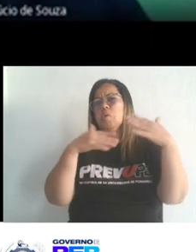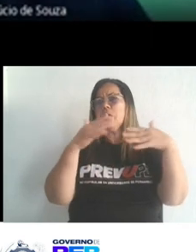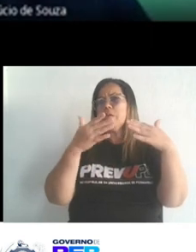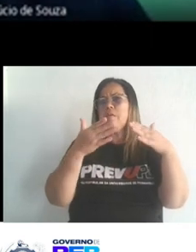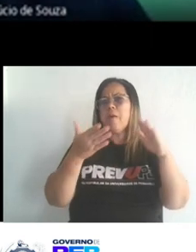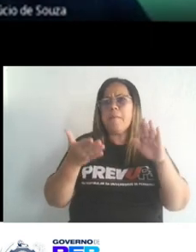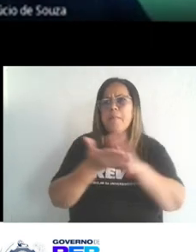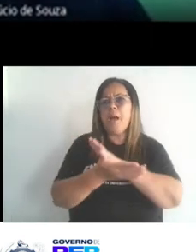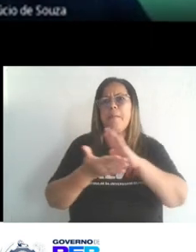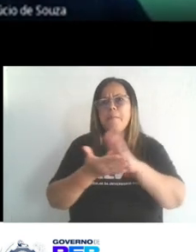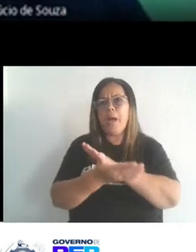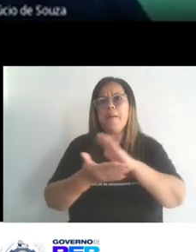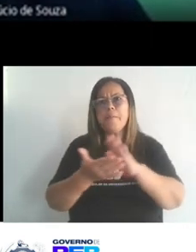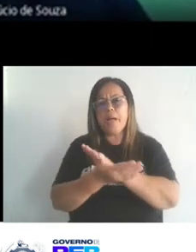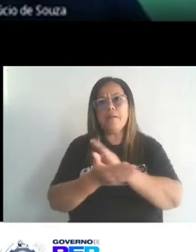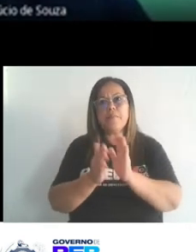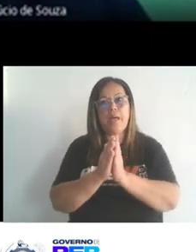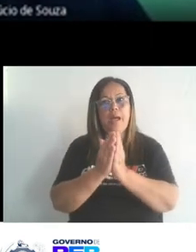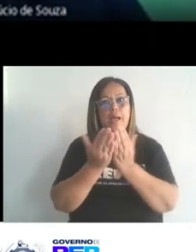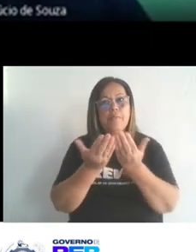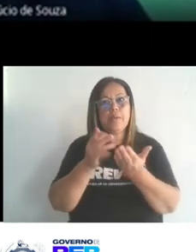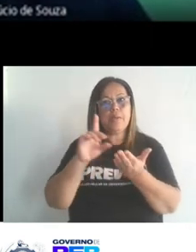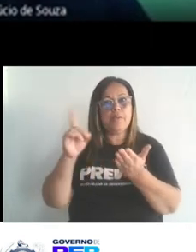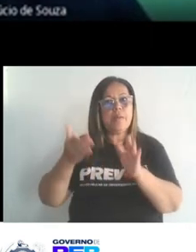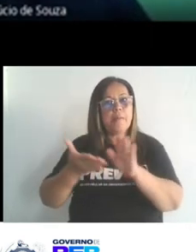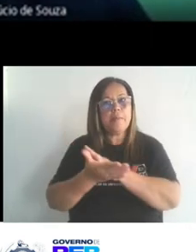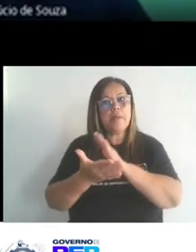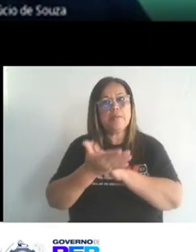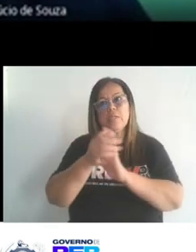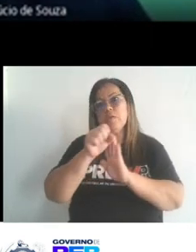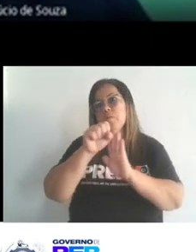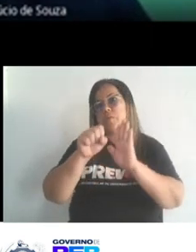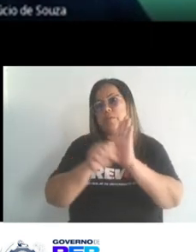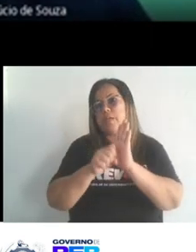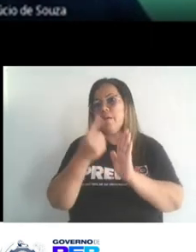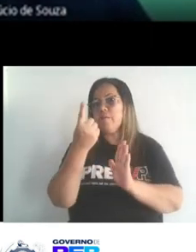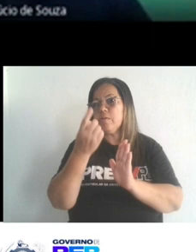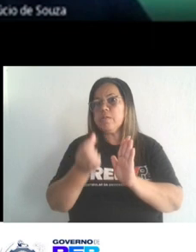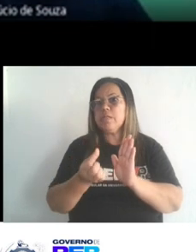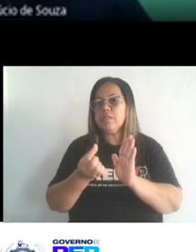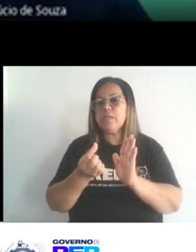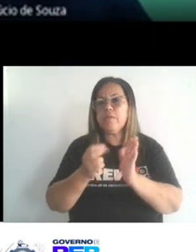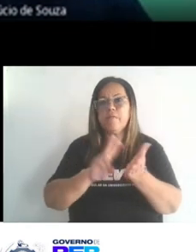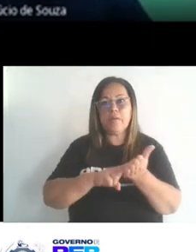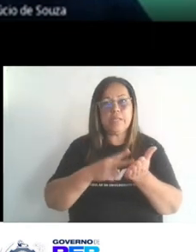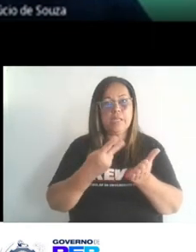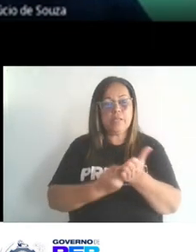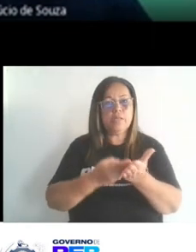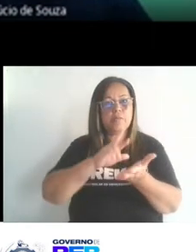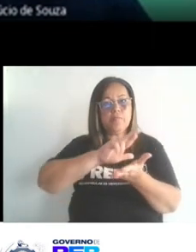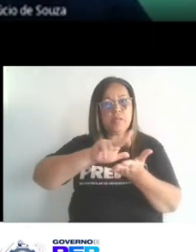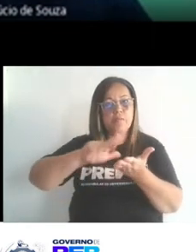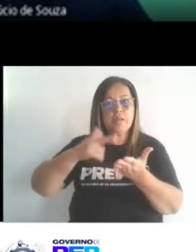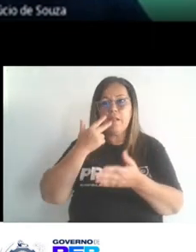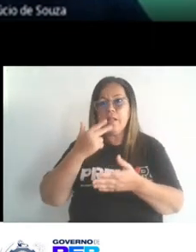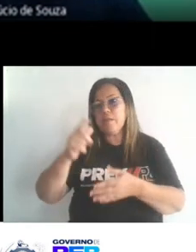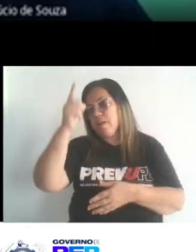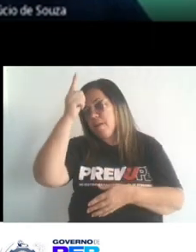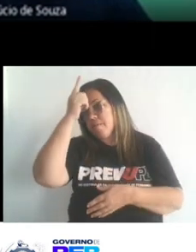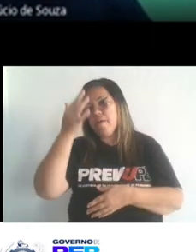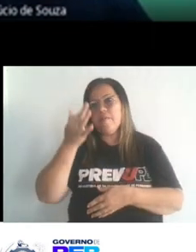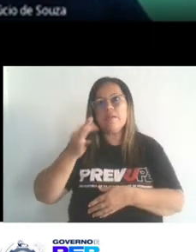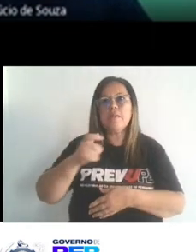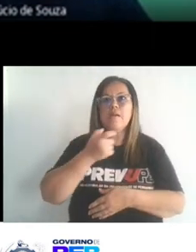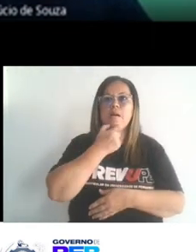a bíblia impressa no século XVI foi traduzida para outras línguas como alemão francês e